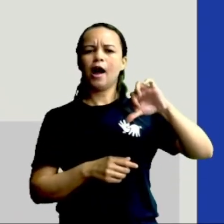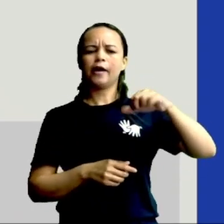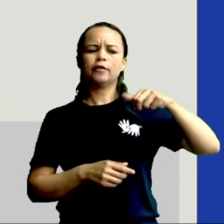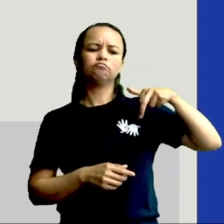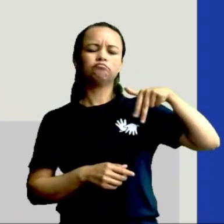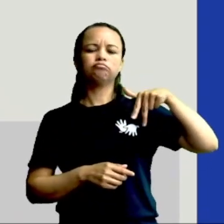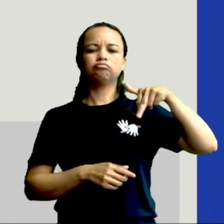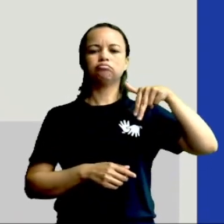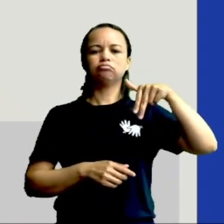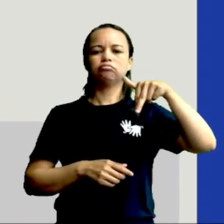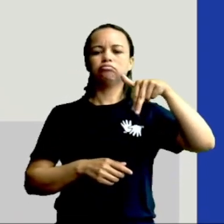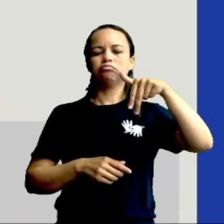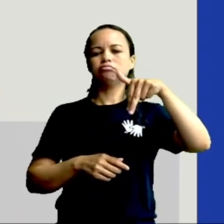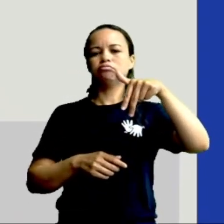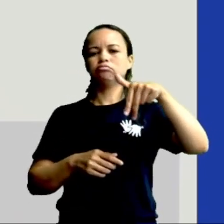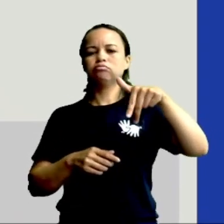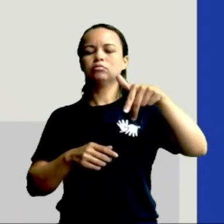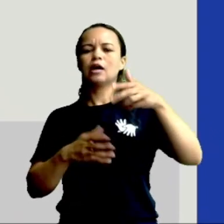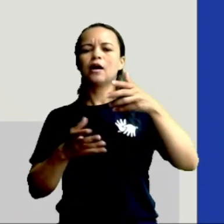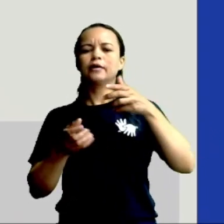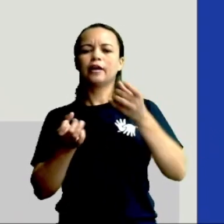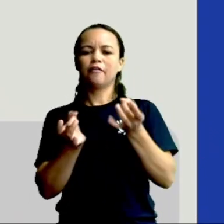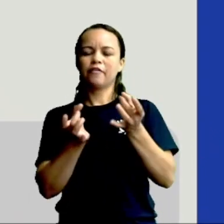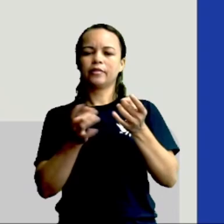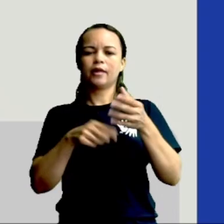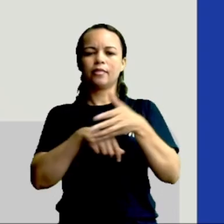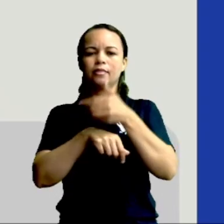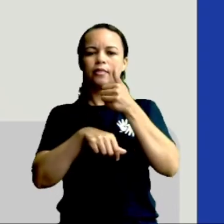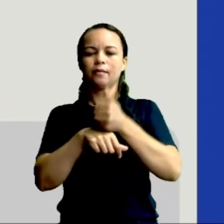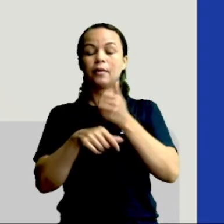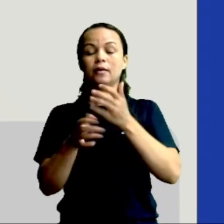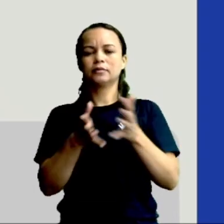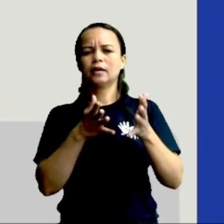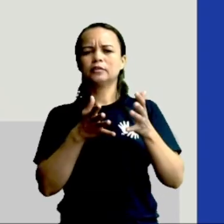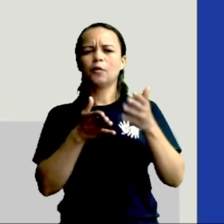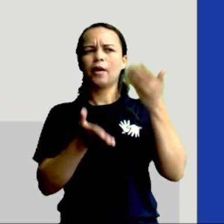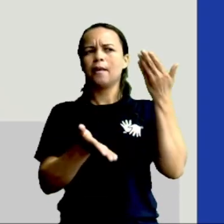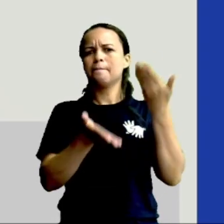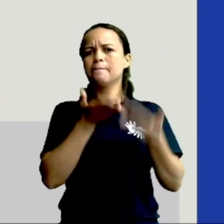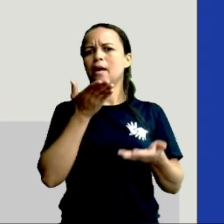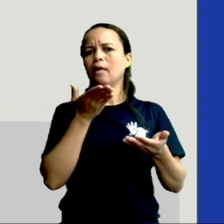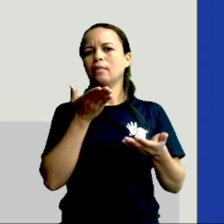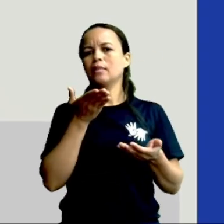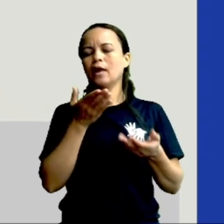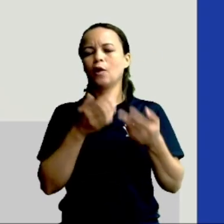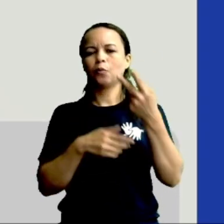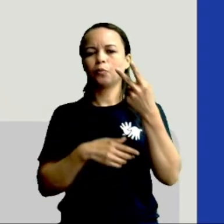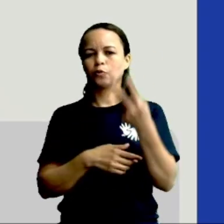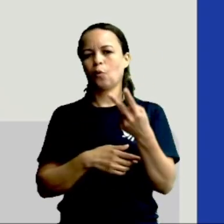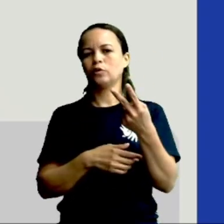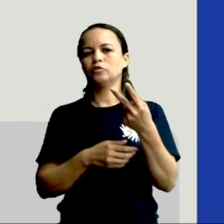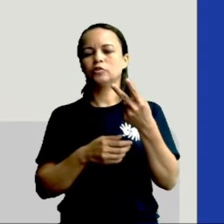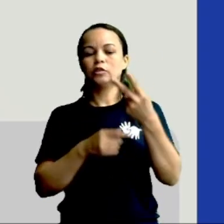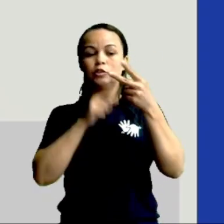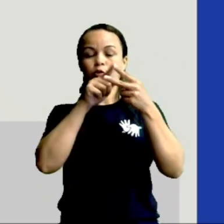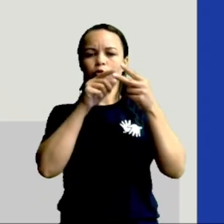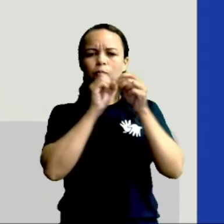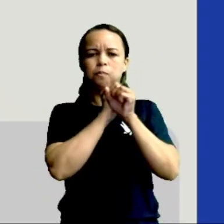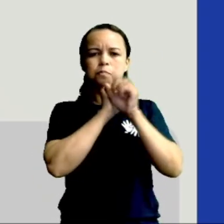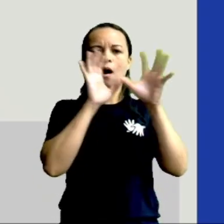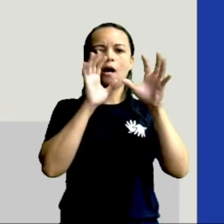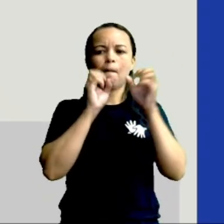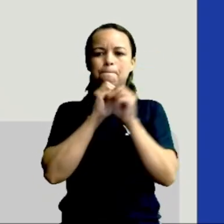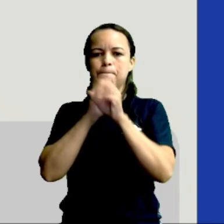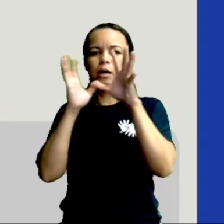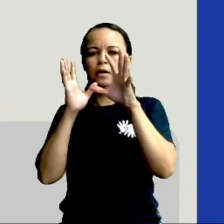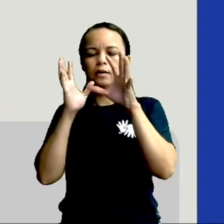na praça, 2 balões estouraram. Então, ele perdeu, não foi, 2 balões? Então, se ele perdeu,